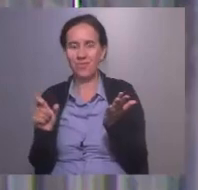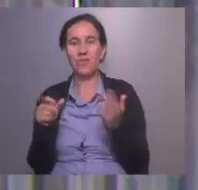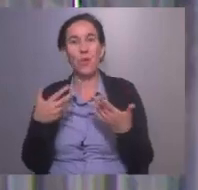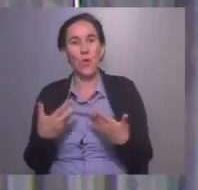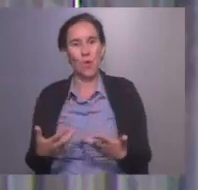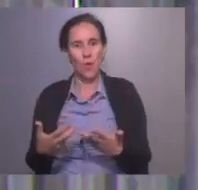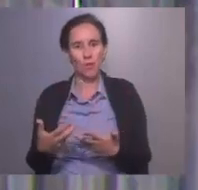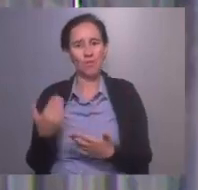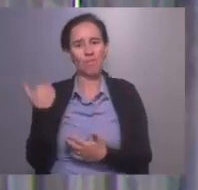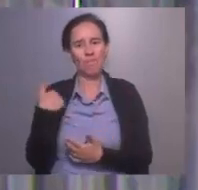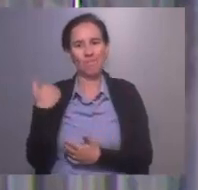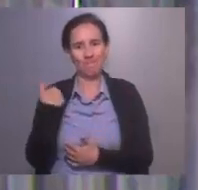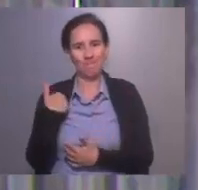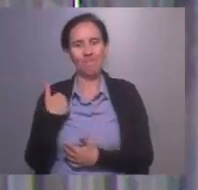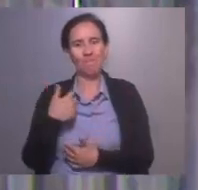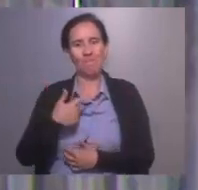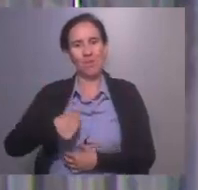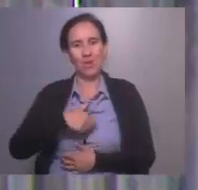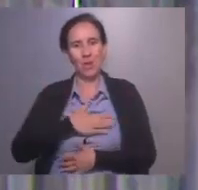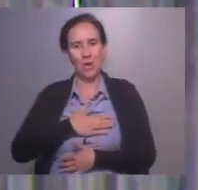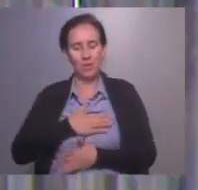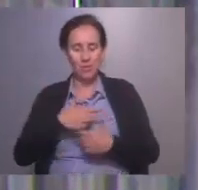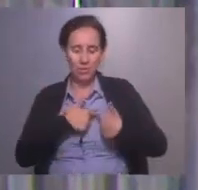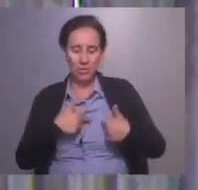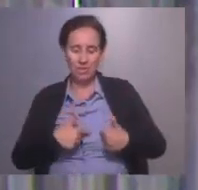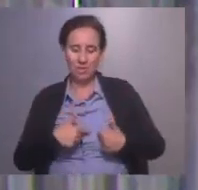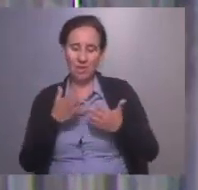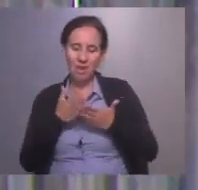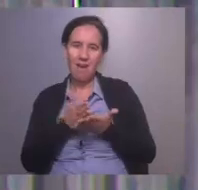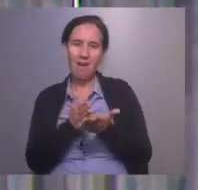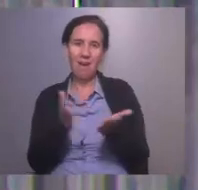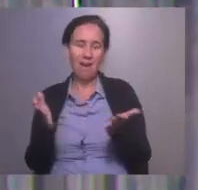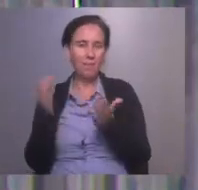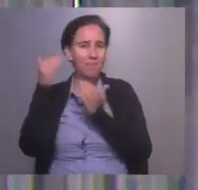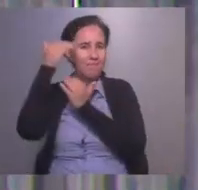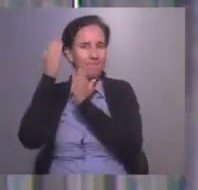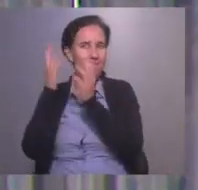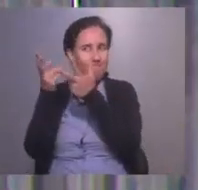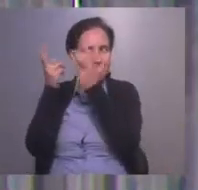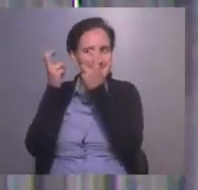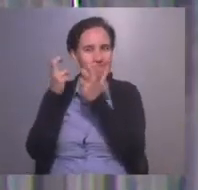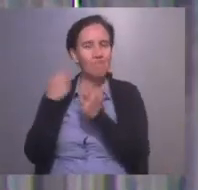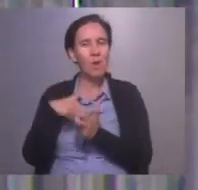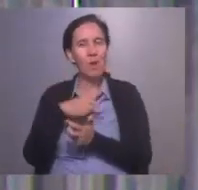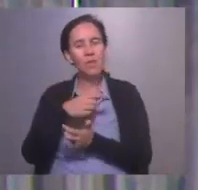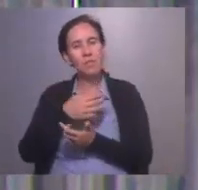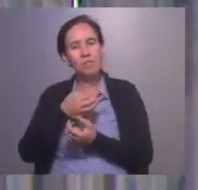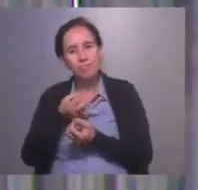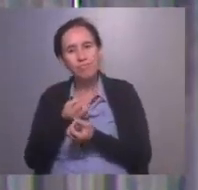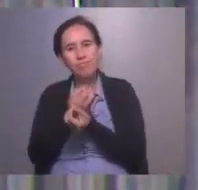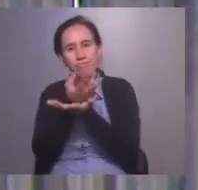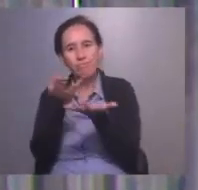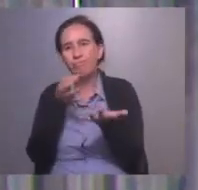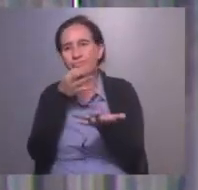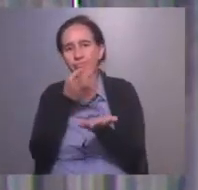Estimulai-nos hoje a abrir o nosso coração, os nossos ouvidos e os nossos lábios